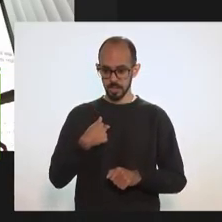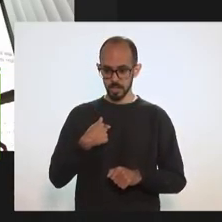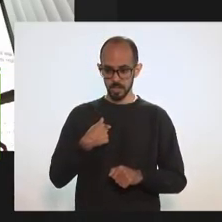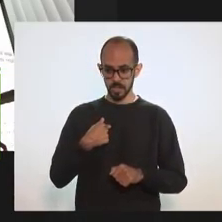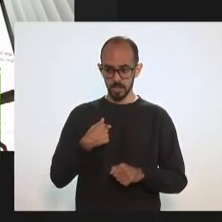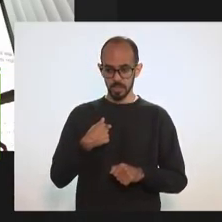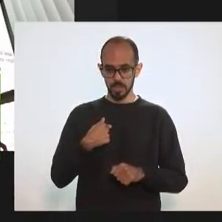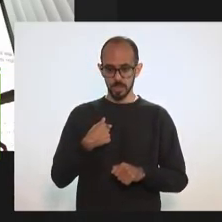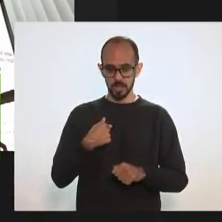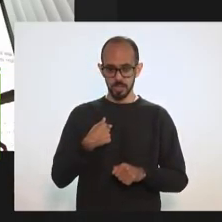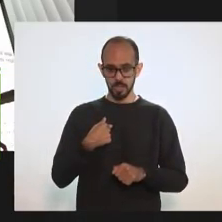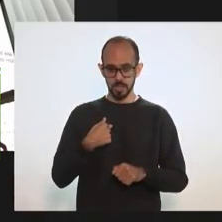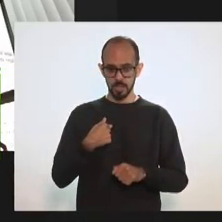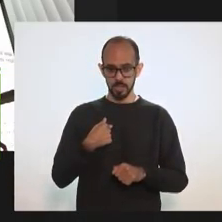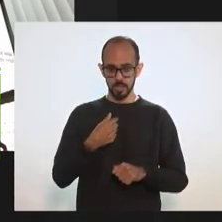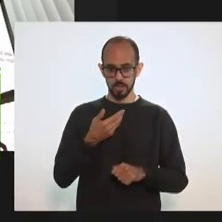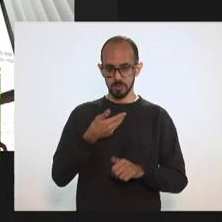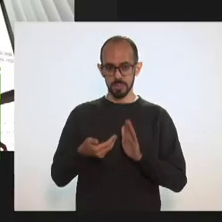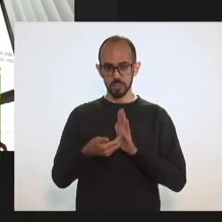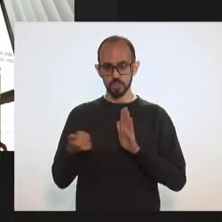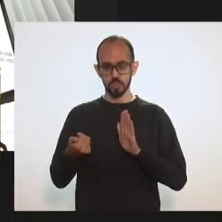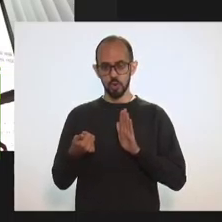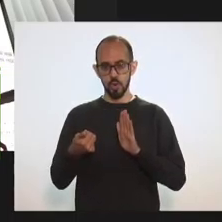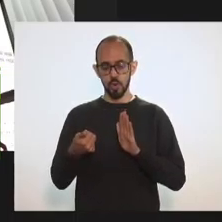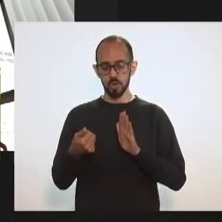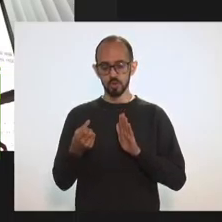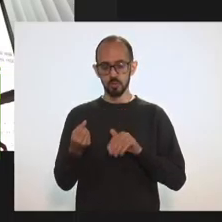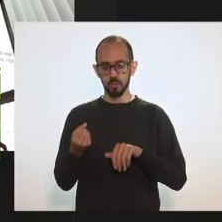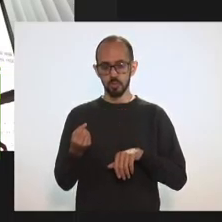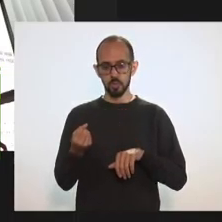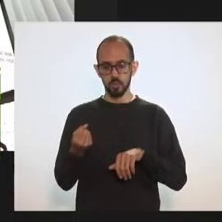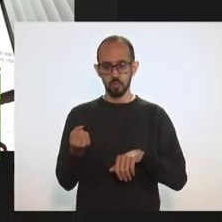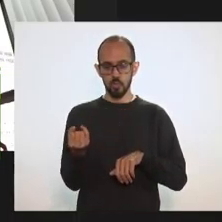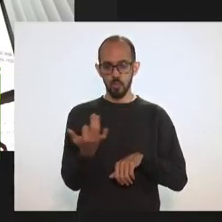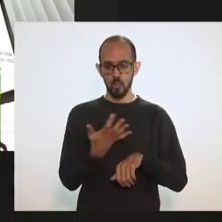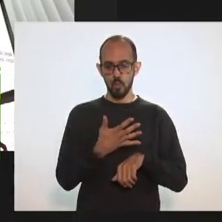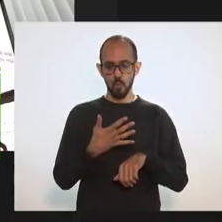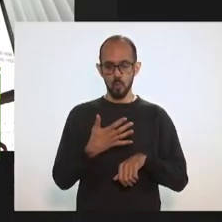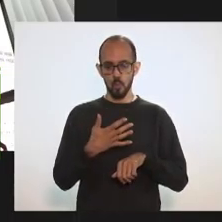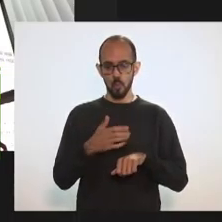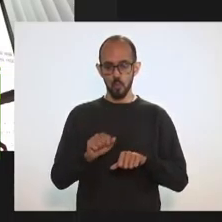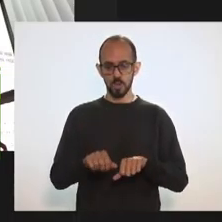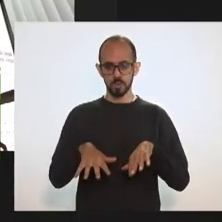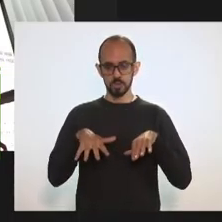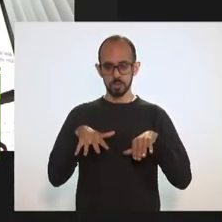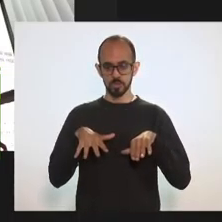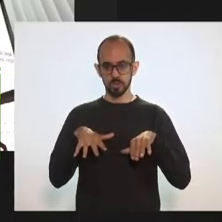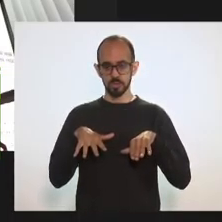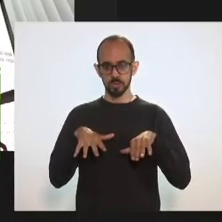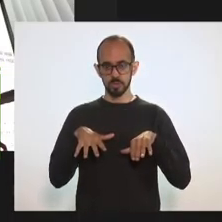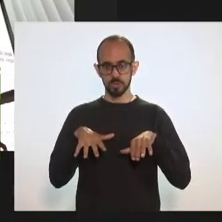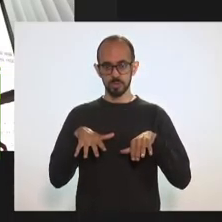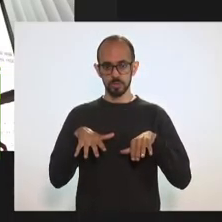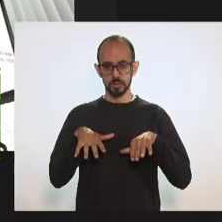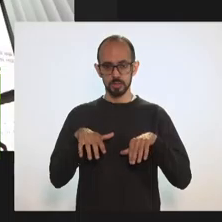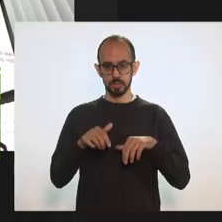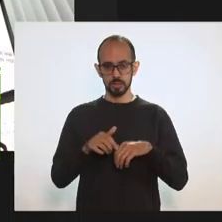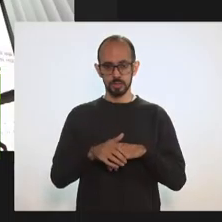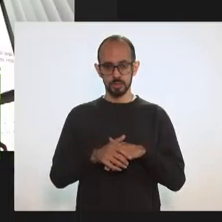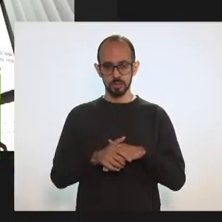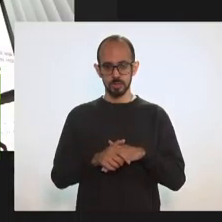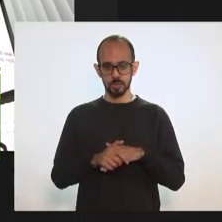Um bezerrão. Um bezerro. Quem retirou de pauta foi o relator, é isso, presidente? O relator. Mas, senhor presidente, eu